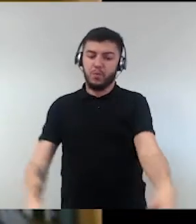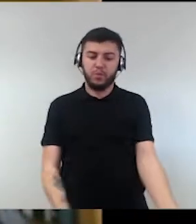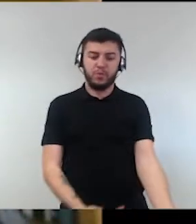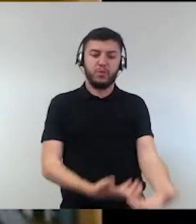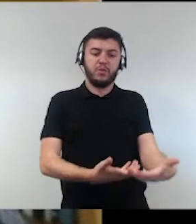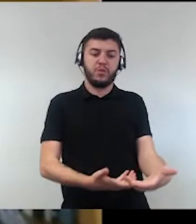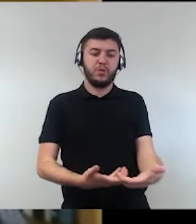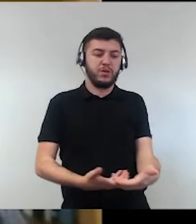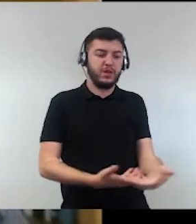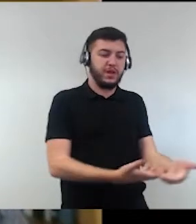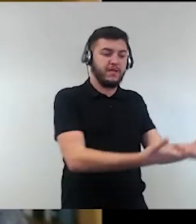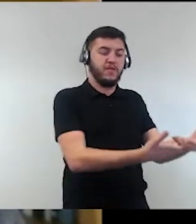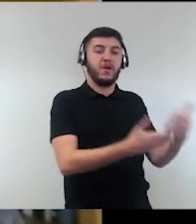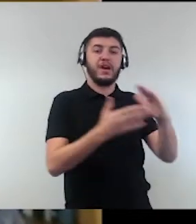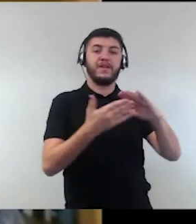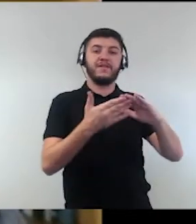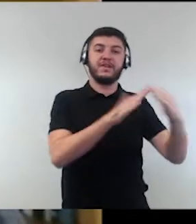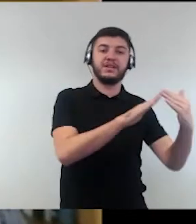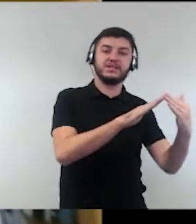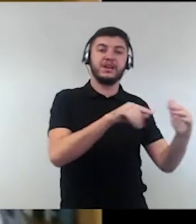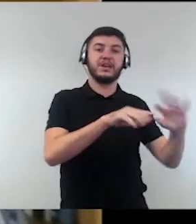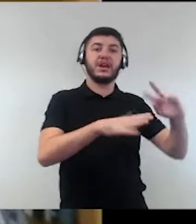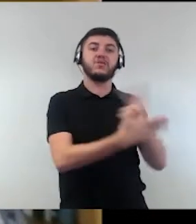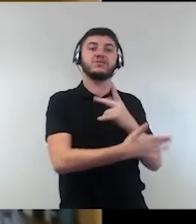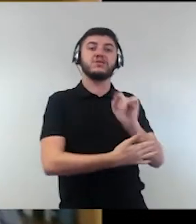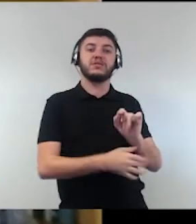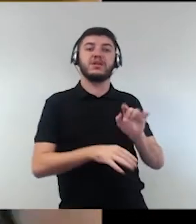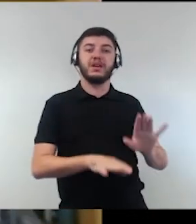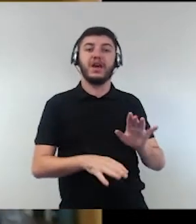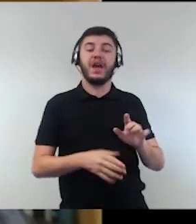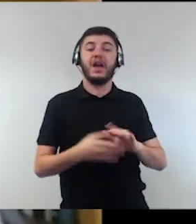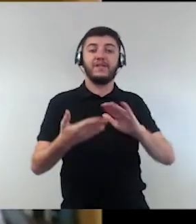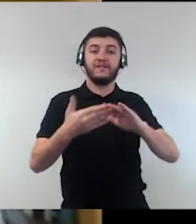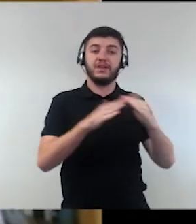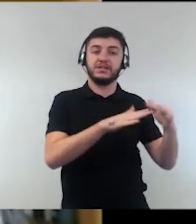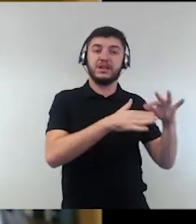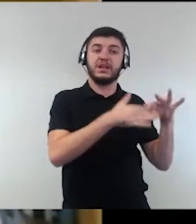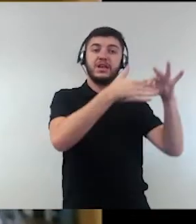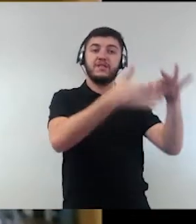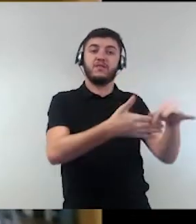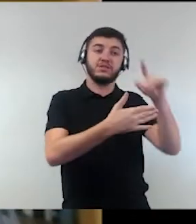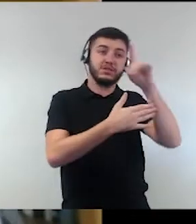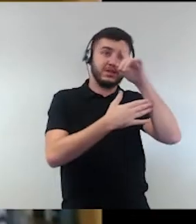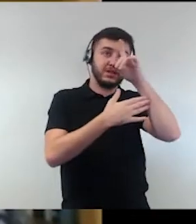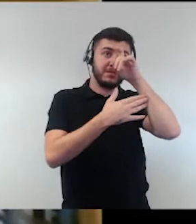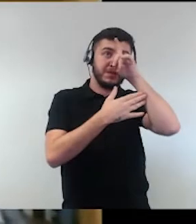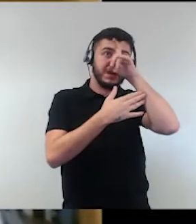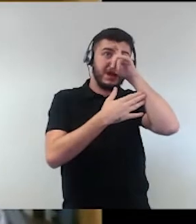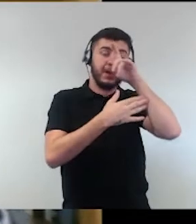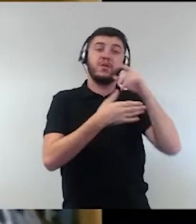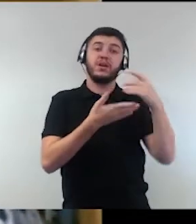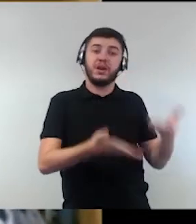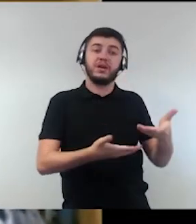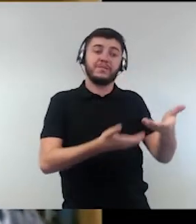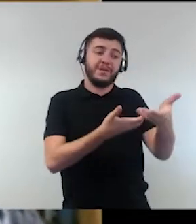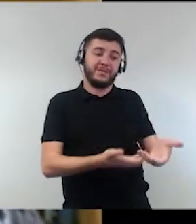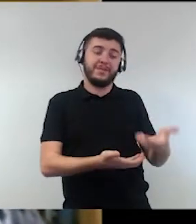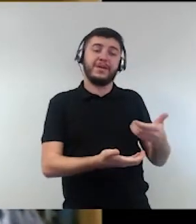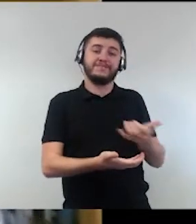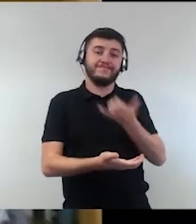para o hospital e a criança chegou morta. Ela ficou 1 semana se